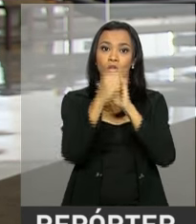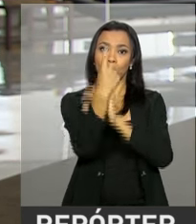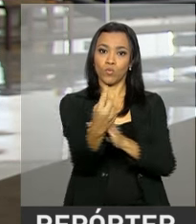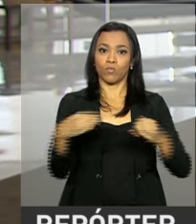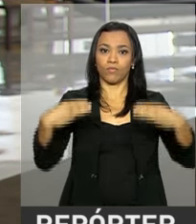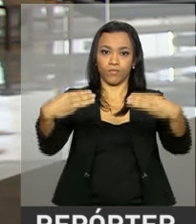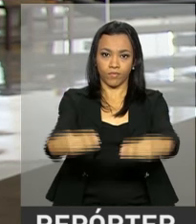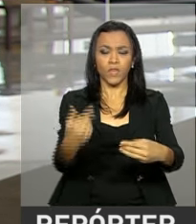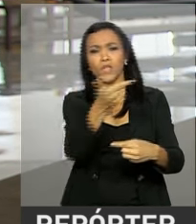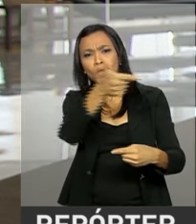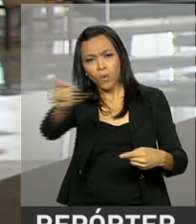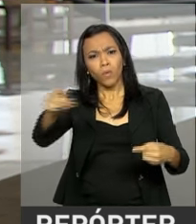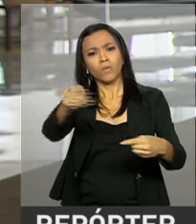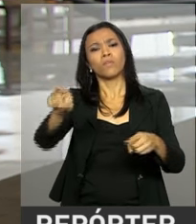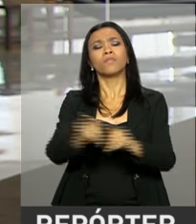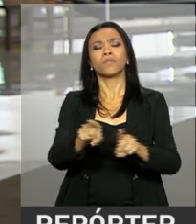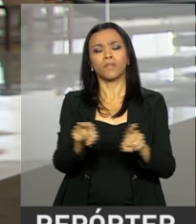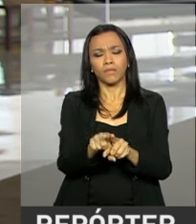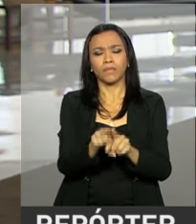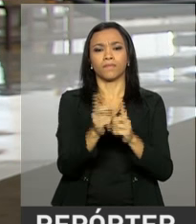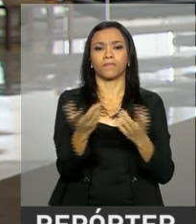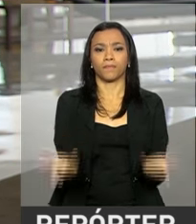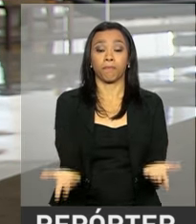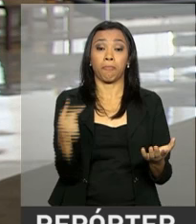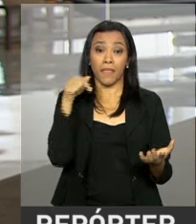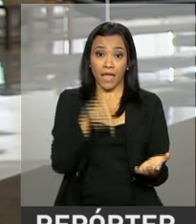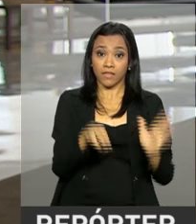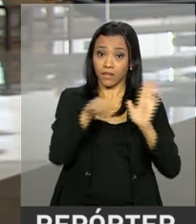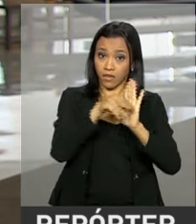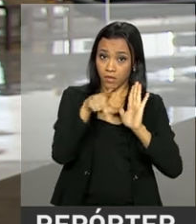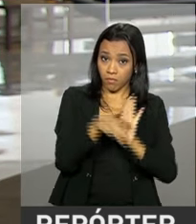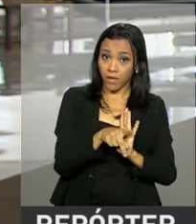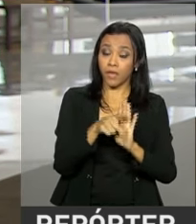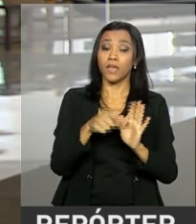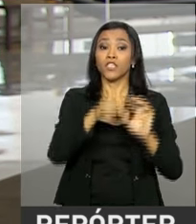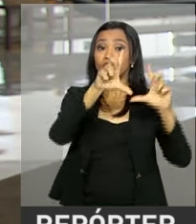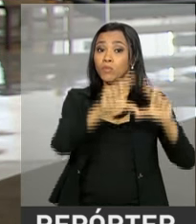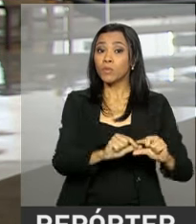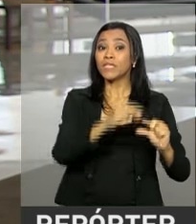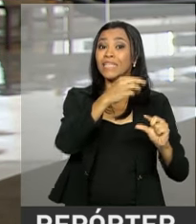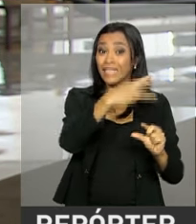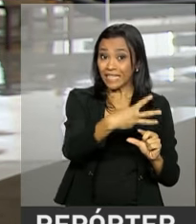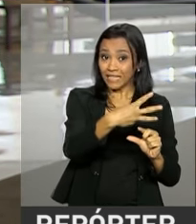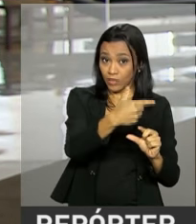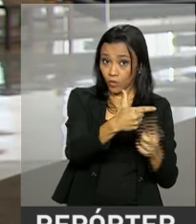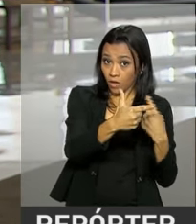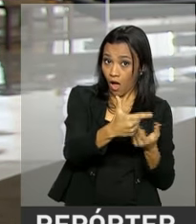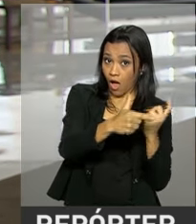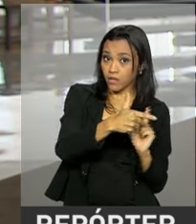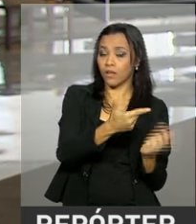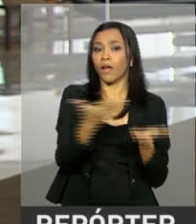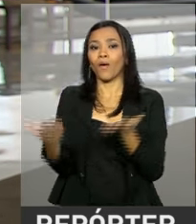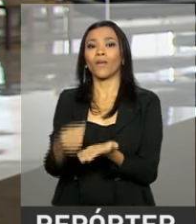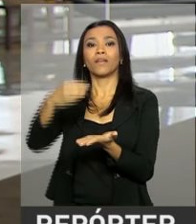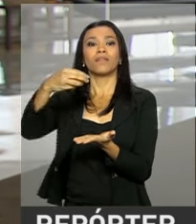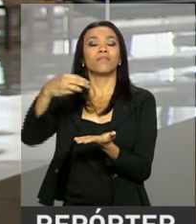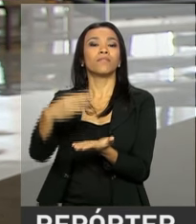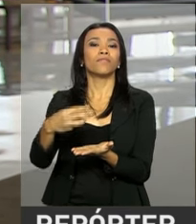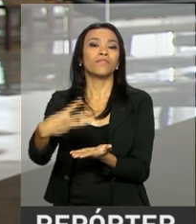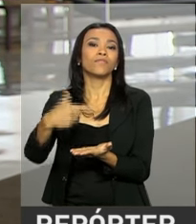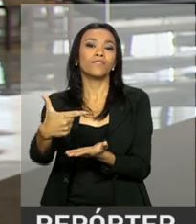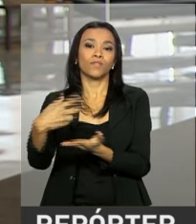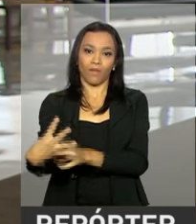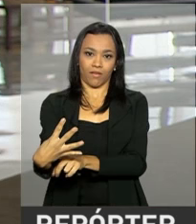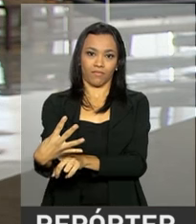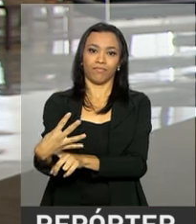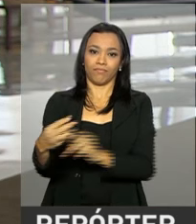Ministério da Transparência fiscalização e controle essa medida ela diminui de 32 para 24 o número total de Ministérios e como ela